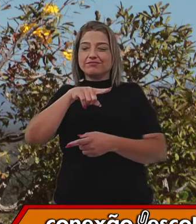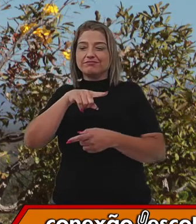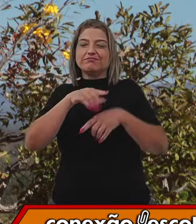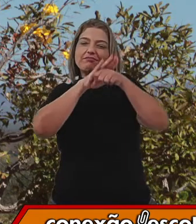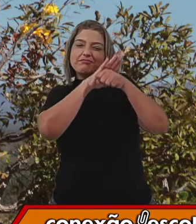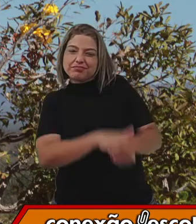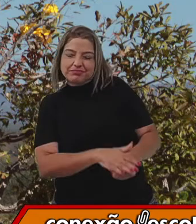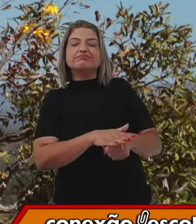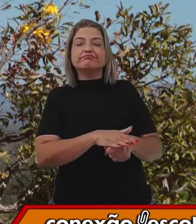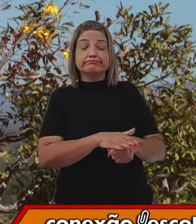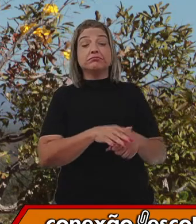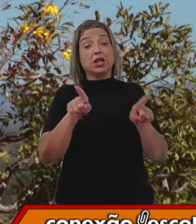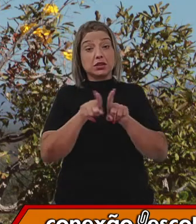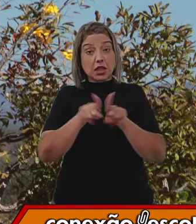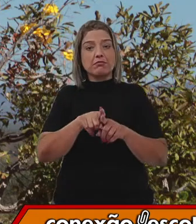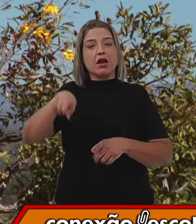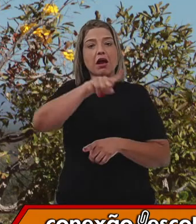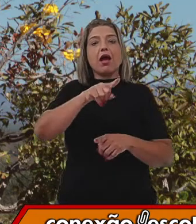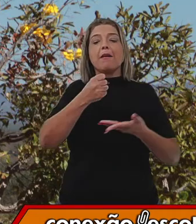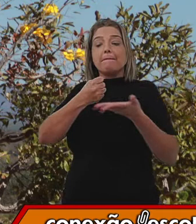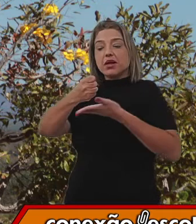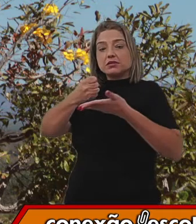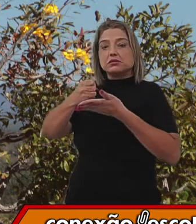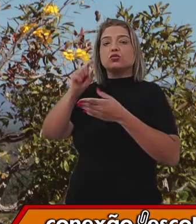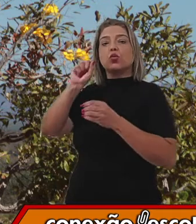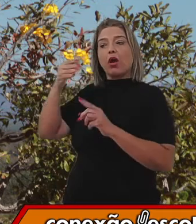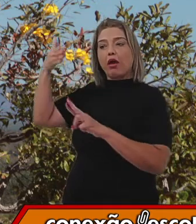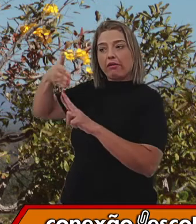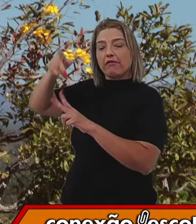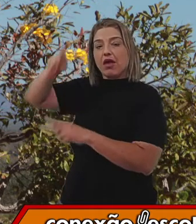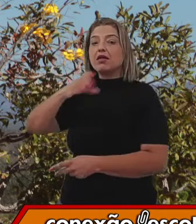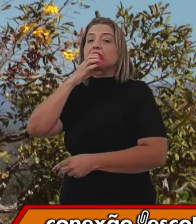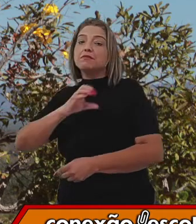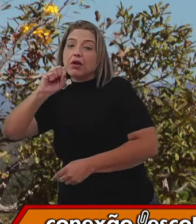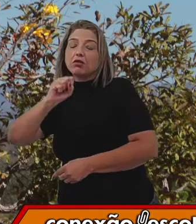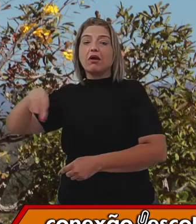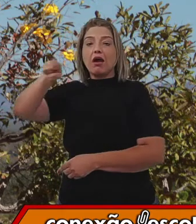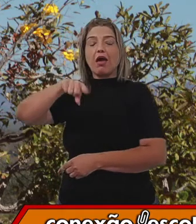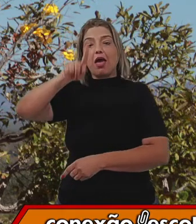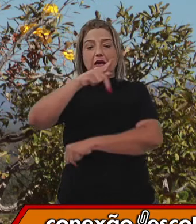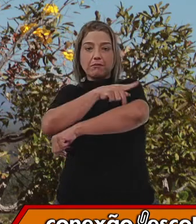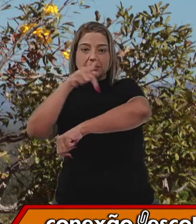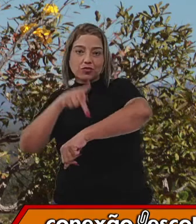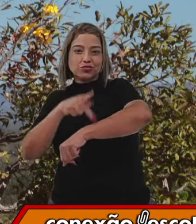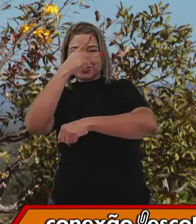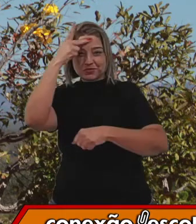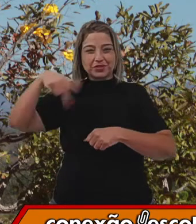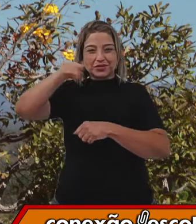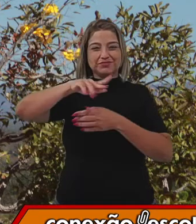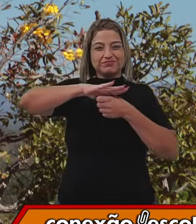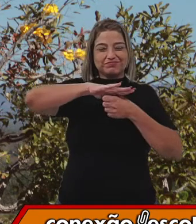do educador Paulo Freire e sua pedagogia do oprimido, que buscava democratizar a produção teatral,